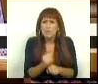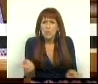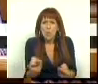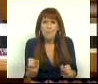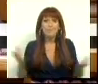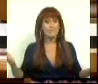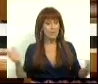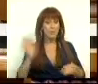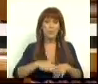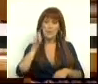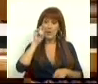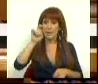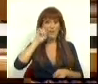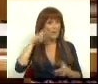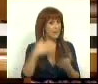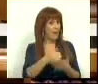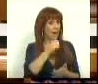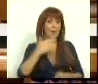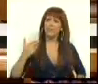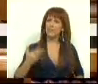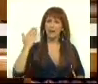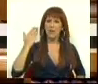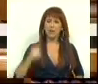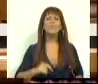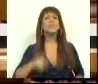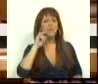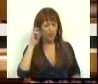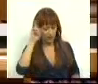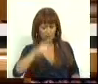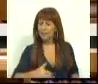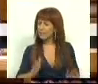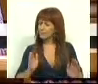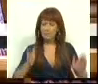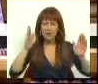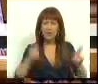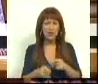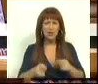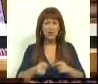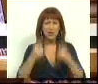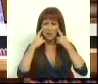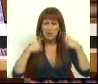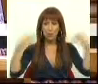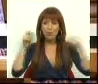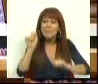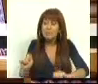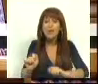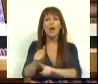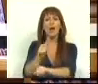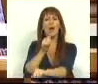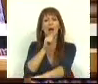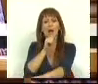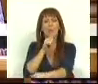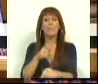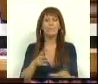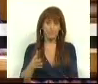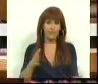Por isso, quem defende que a água é um direito, defende necessariamente a gestão pública da água.